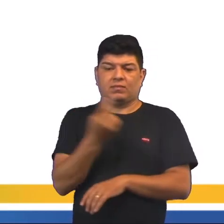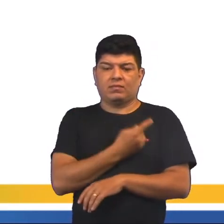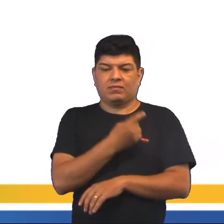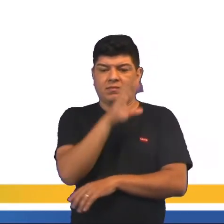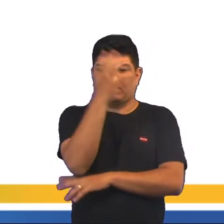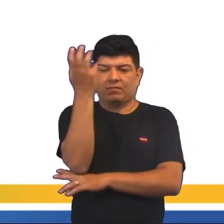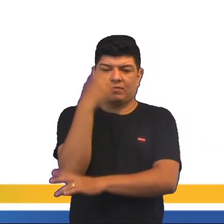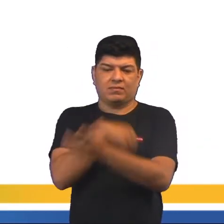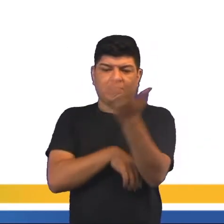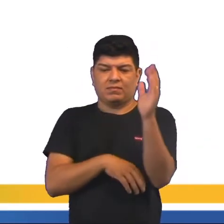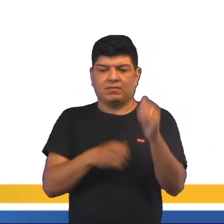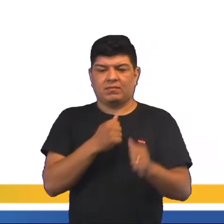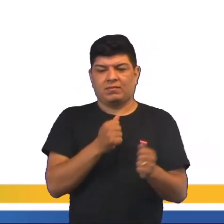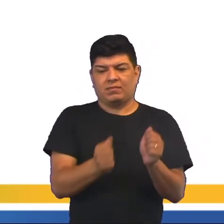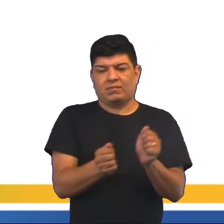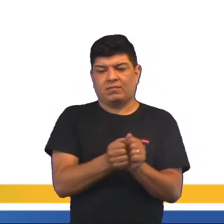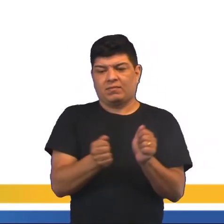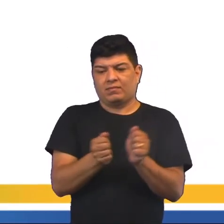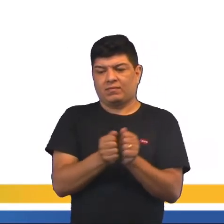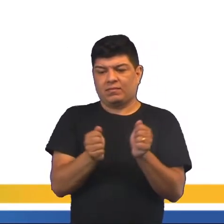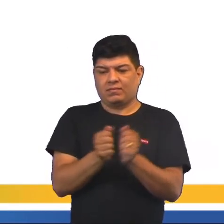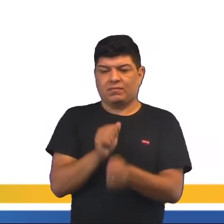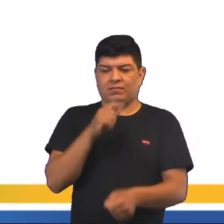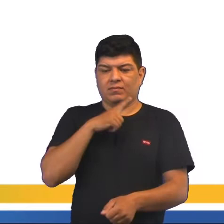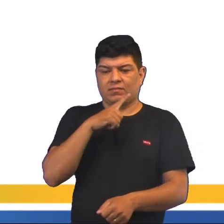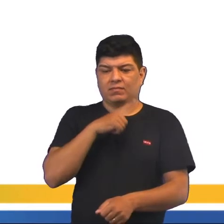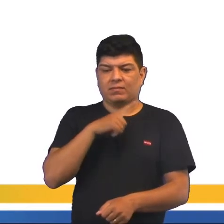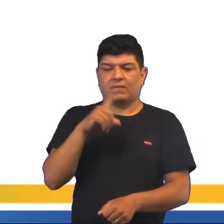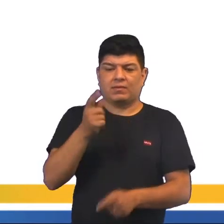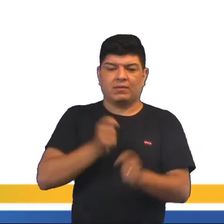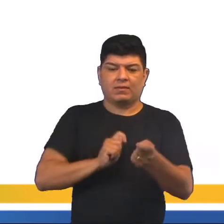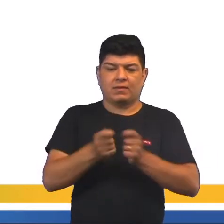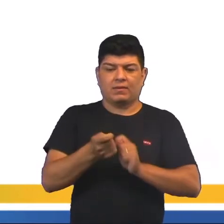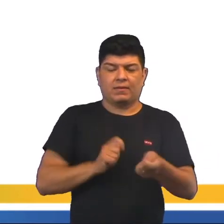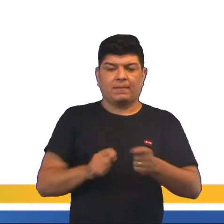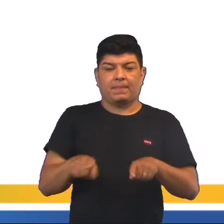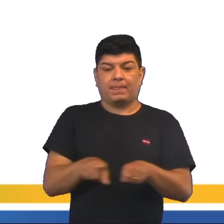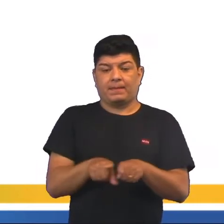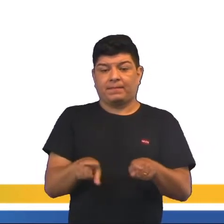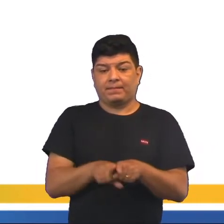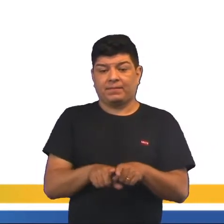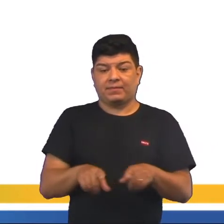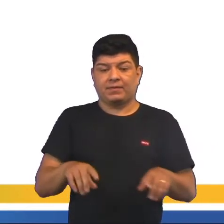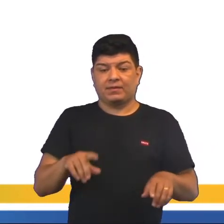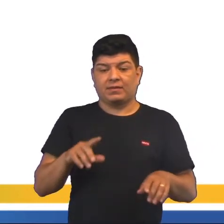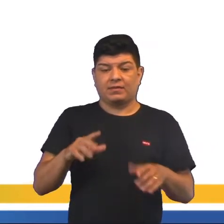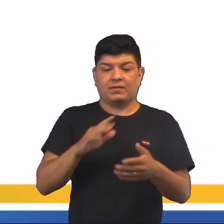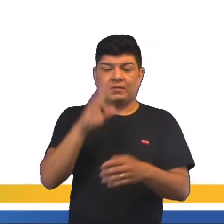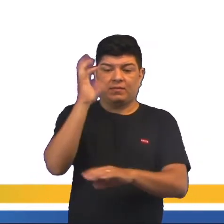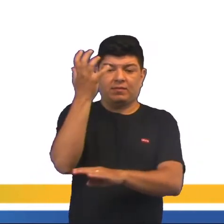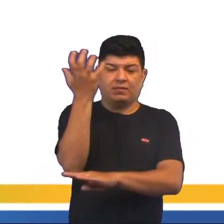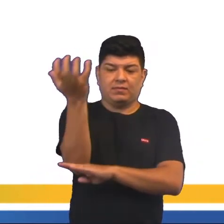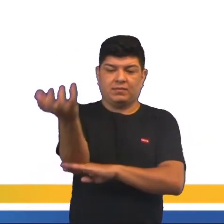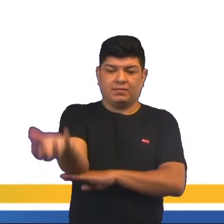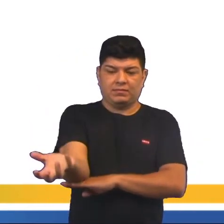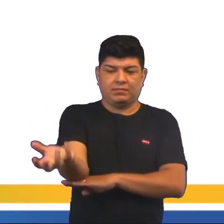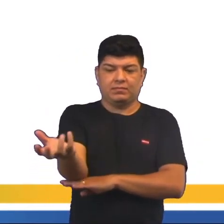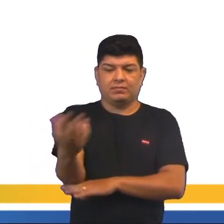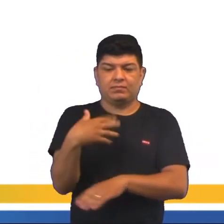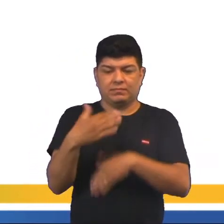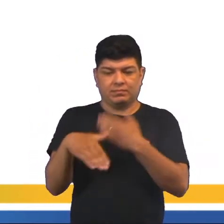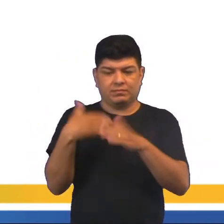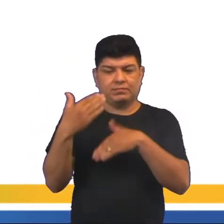Mata Atlântica, né, que faz parte dessa área aí, desse domínio morfoclimático. Além dos desmatamentos e dos